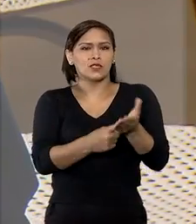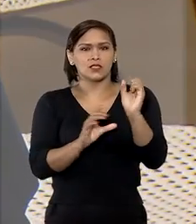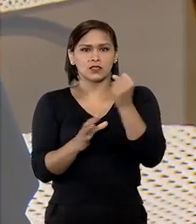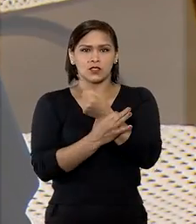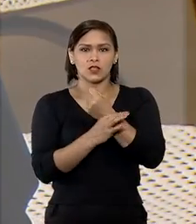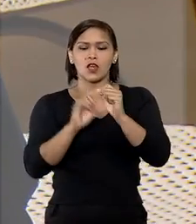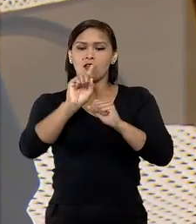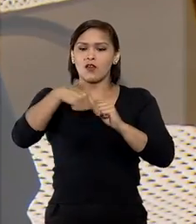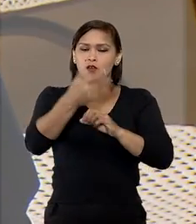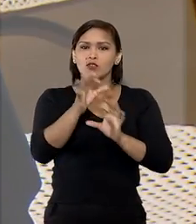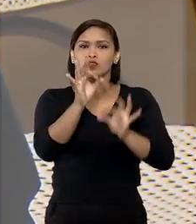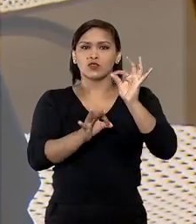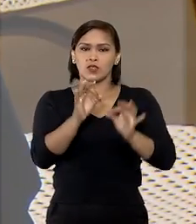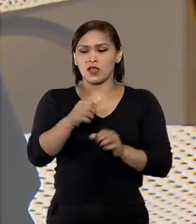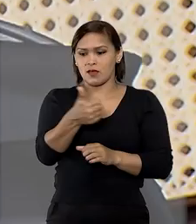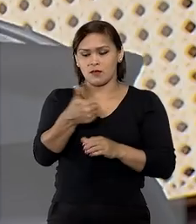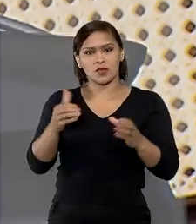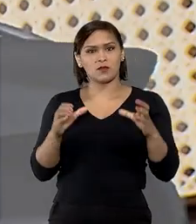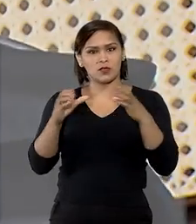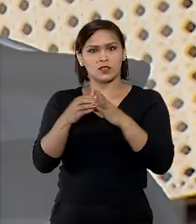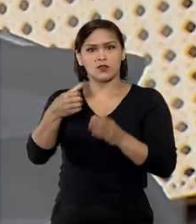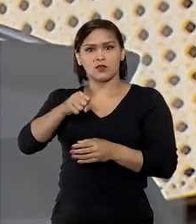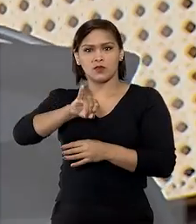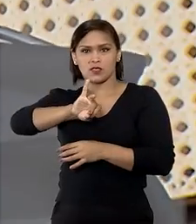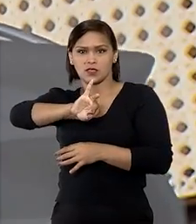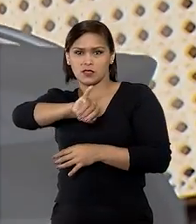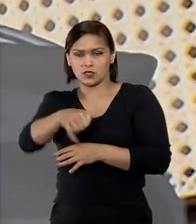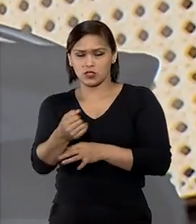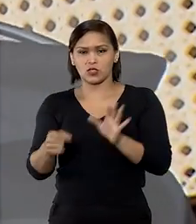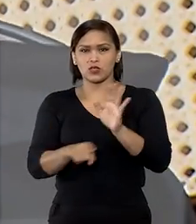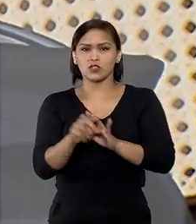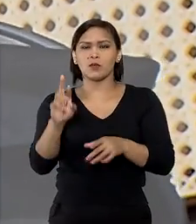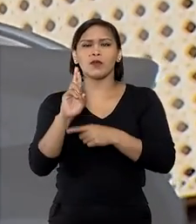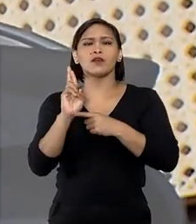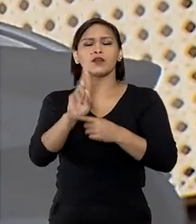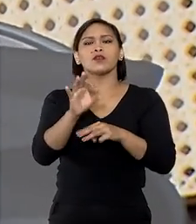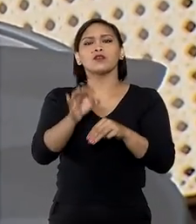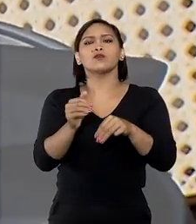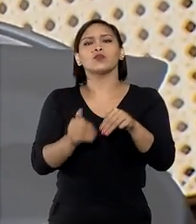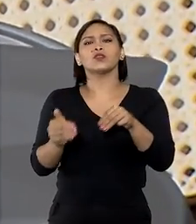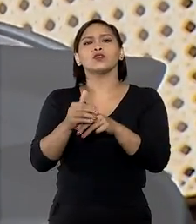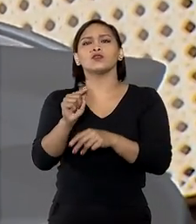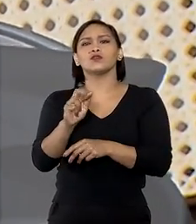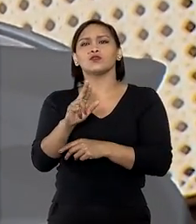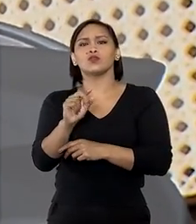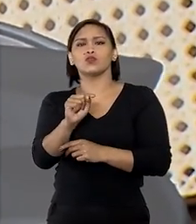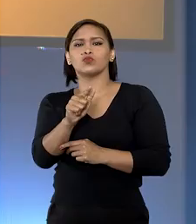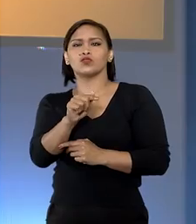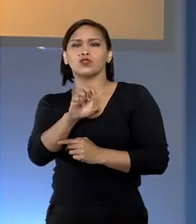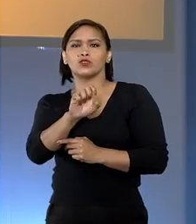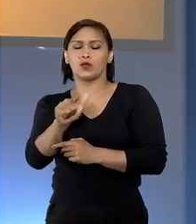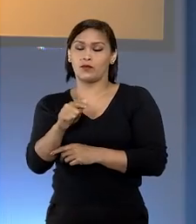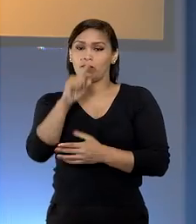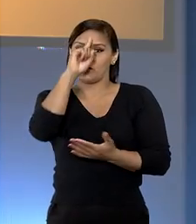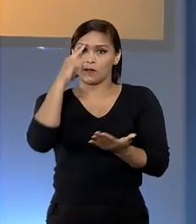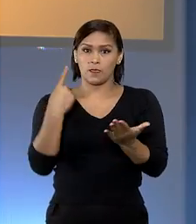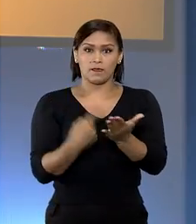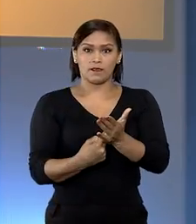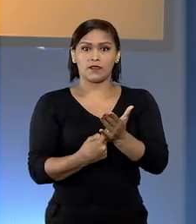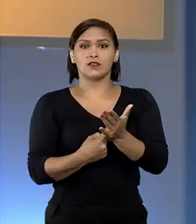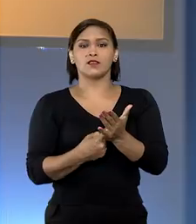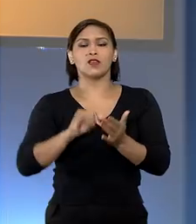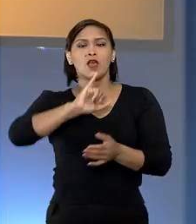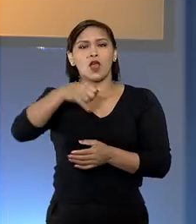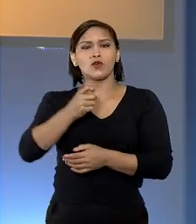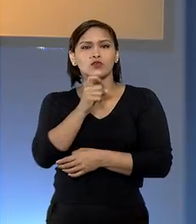será julgado posteriormente pela primeira seção do STJ sob a relatoria do ministro Gurgel de Faria em decisão